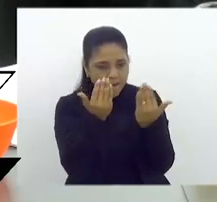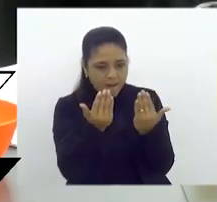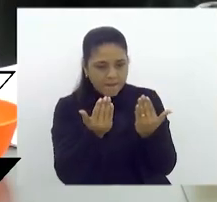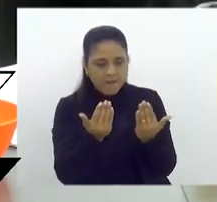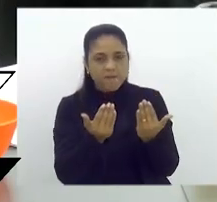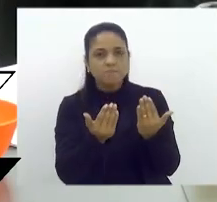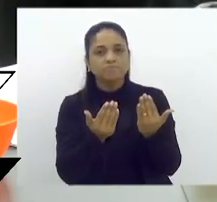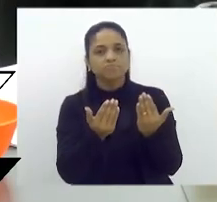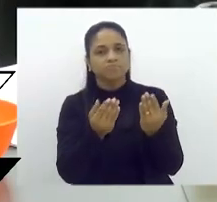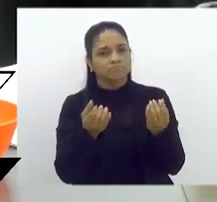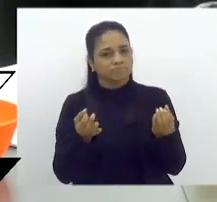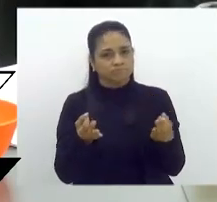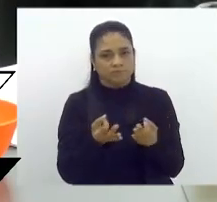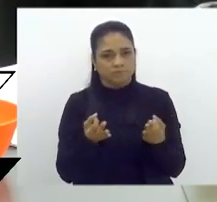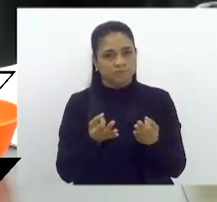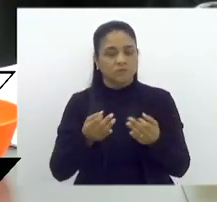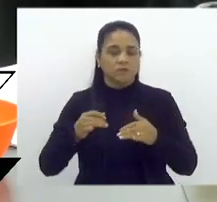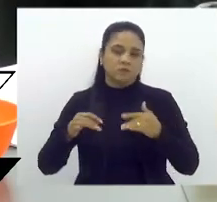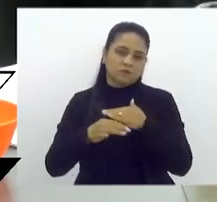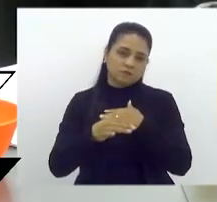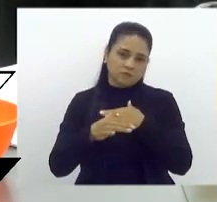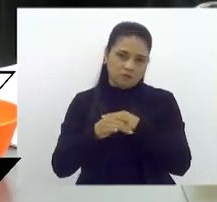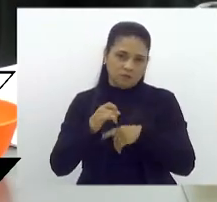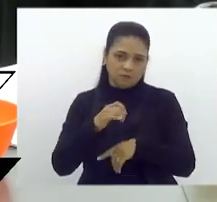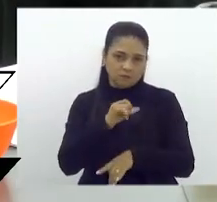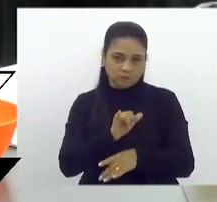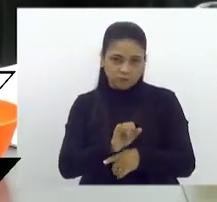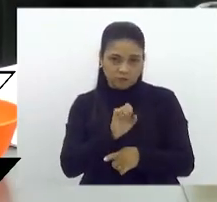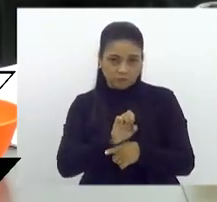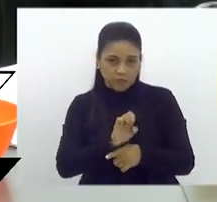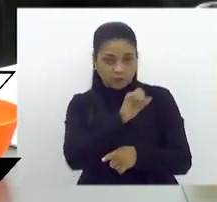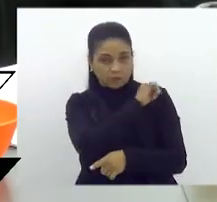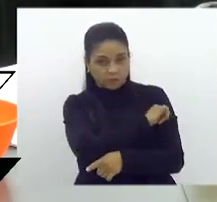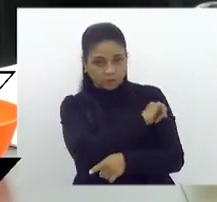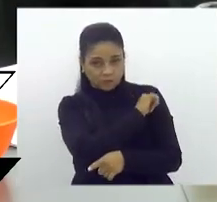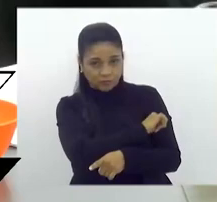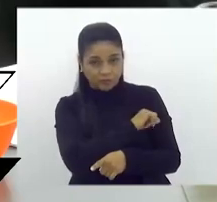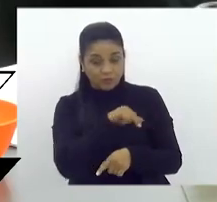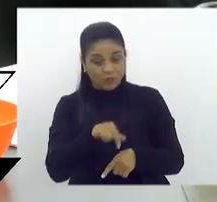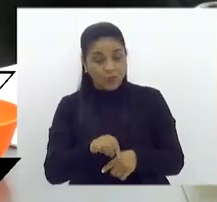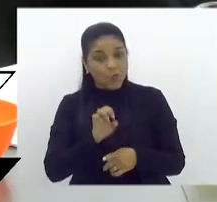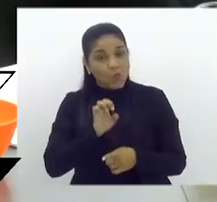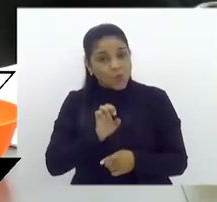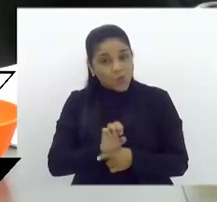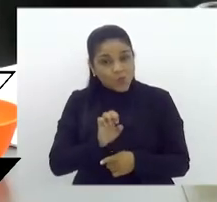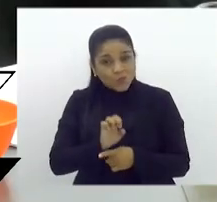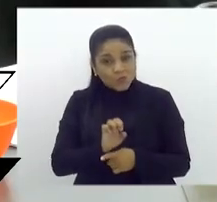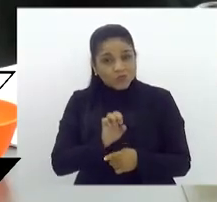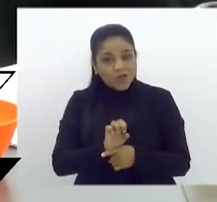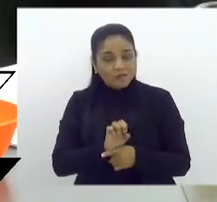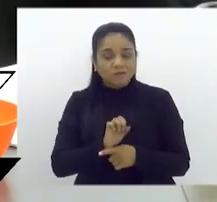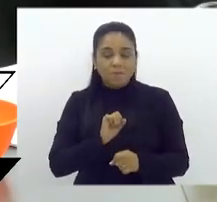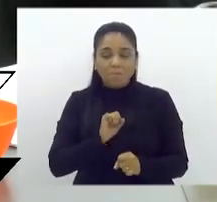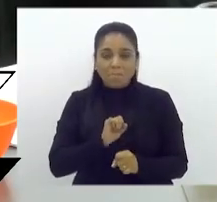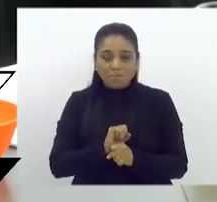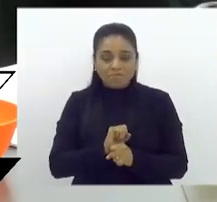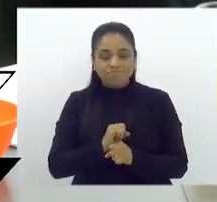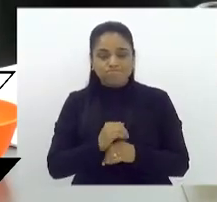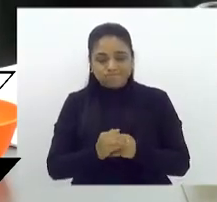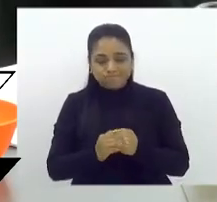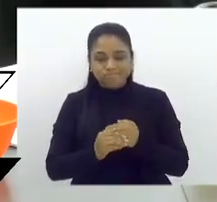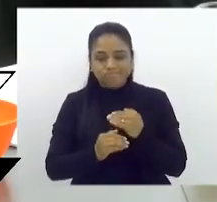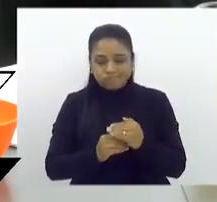ampla na cidade do Rio de Janeiro. E o Estado ainda não avançou nesse sentido, né? Principalmente